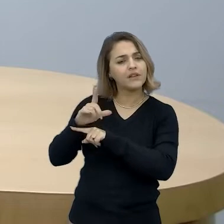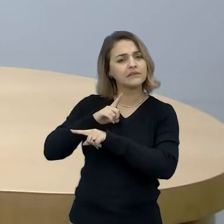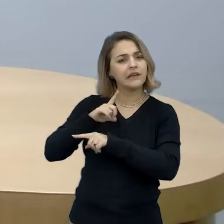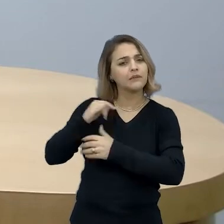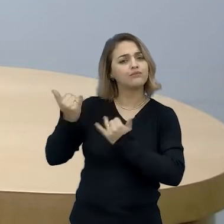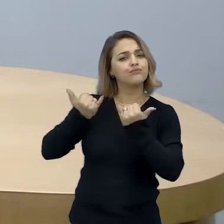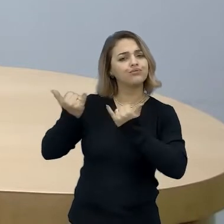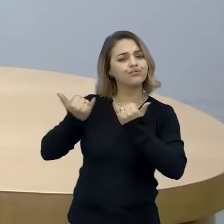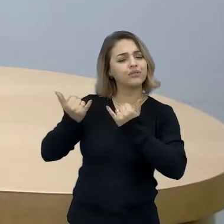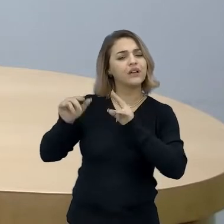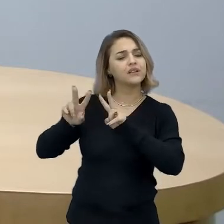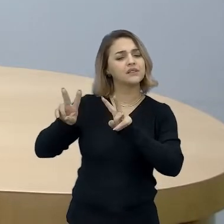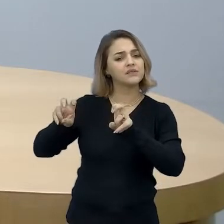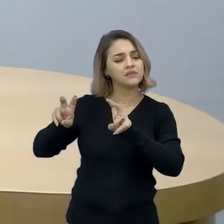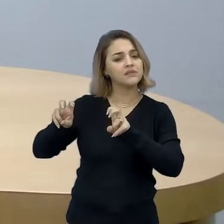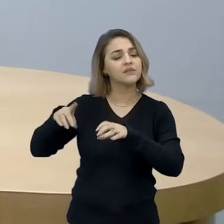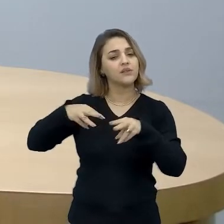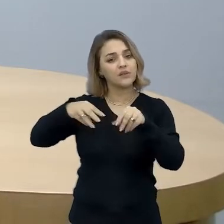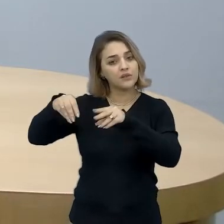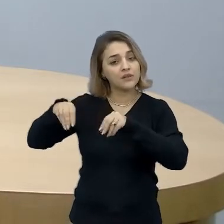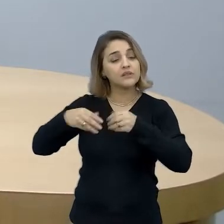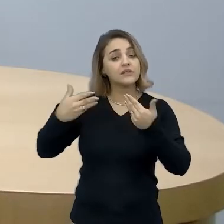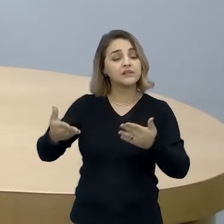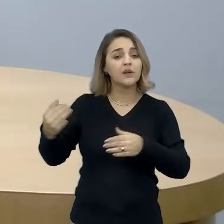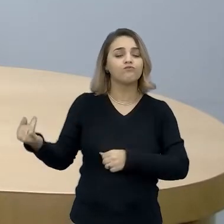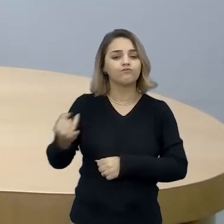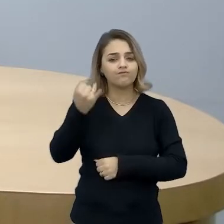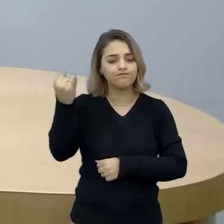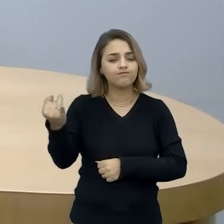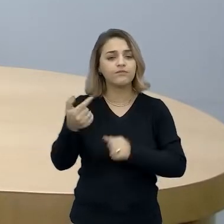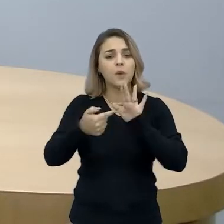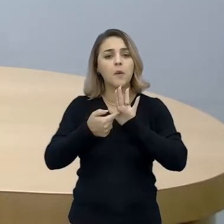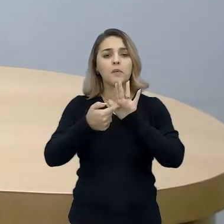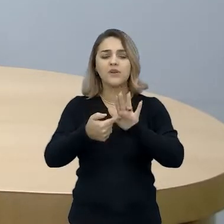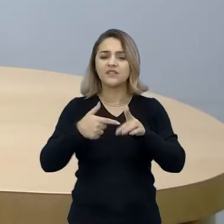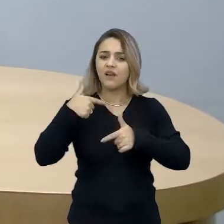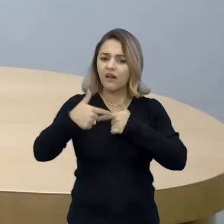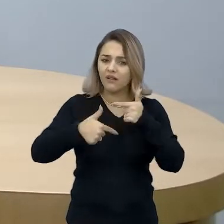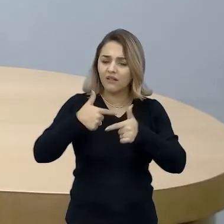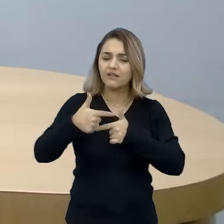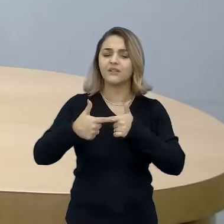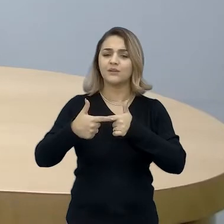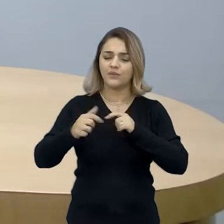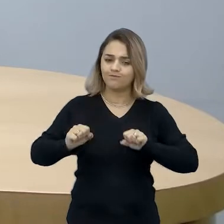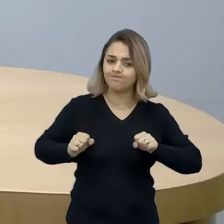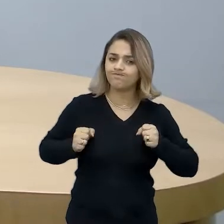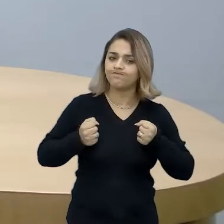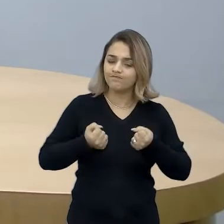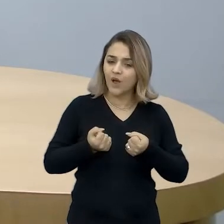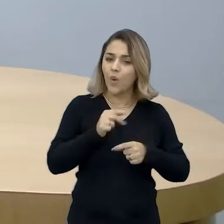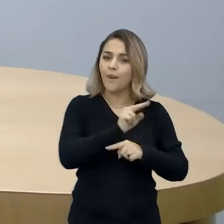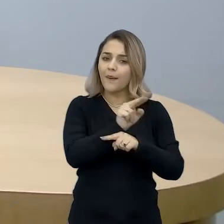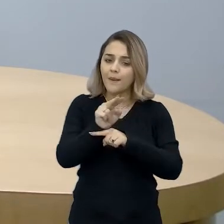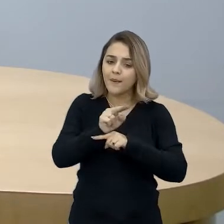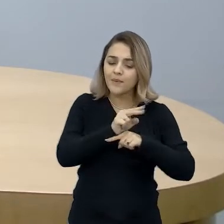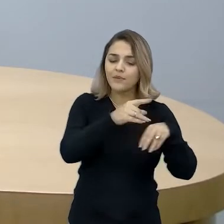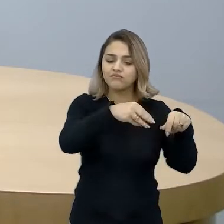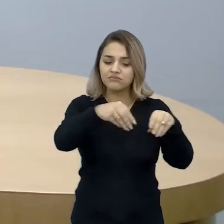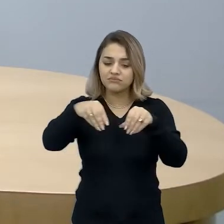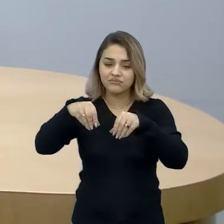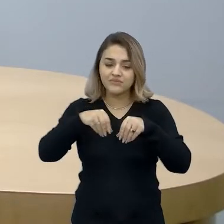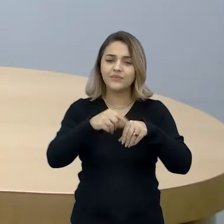do solo, né? Então é importante aí retratar, né, o trabalho que é feito aí, né, para a preservação do solo, né? Vejo